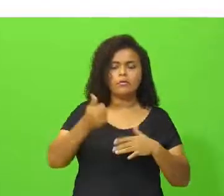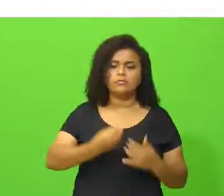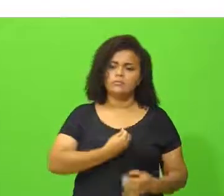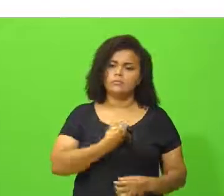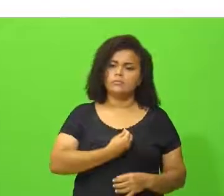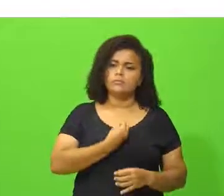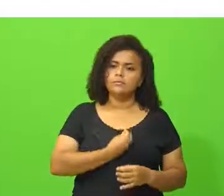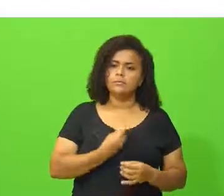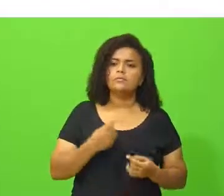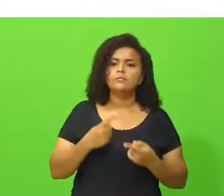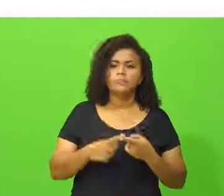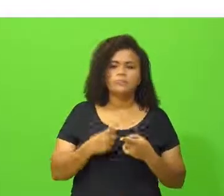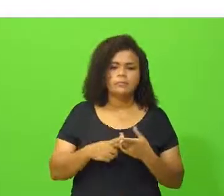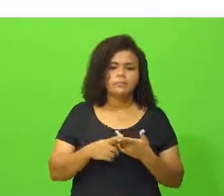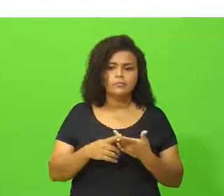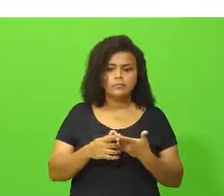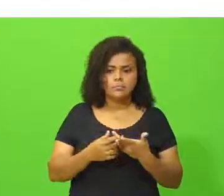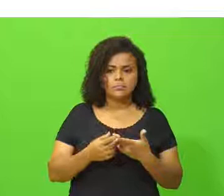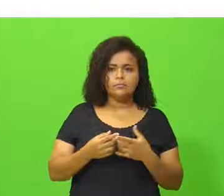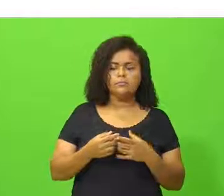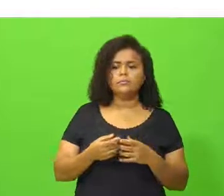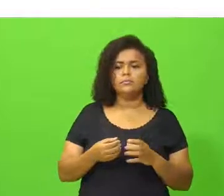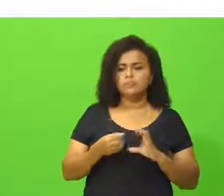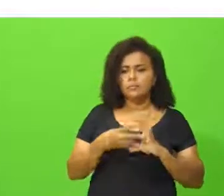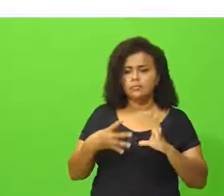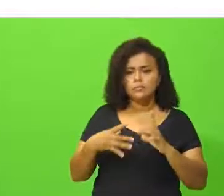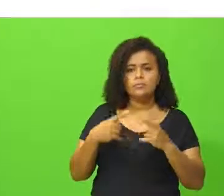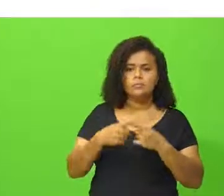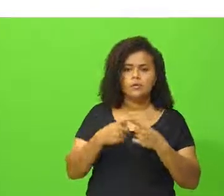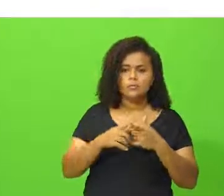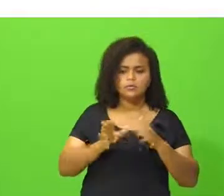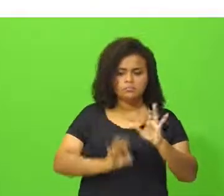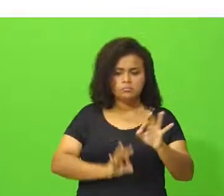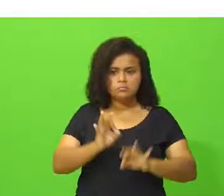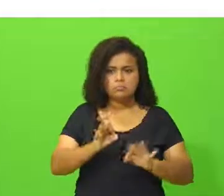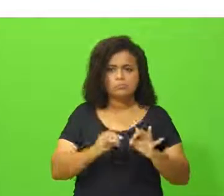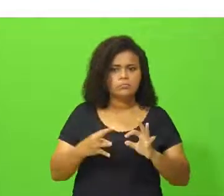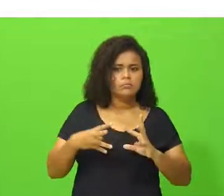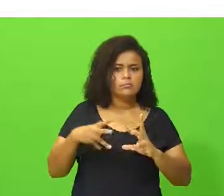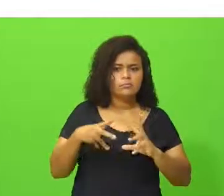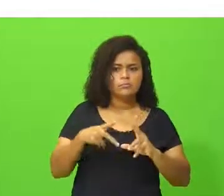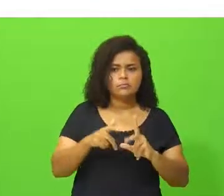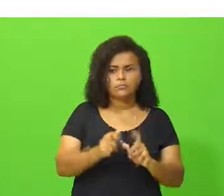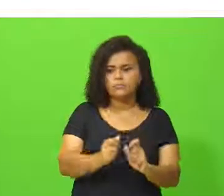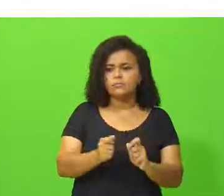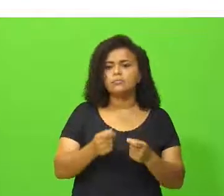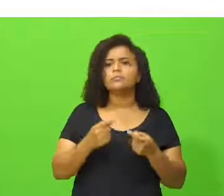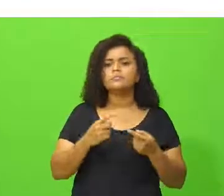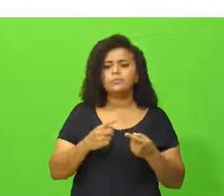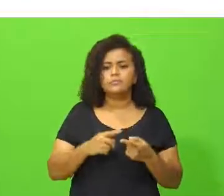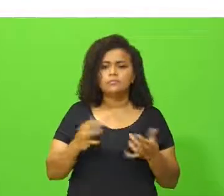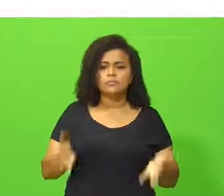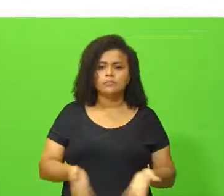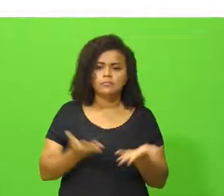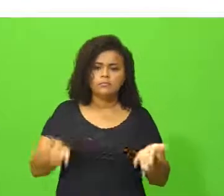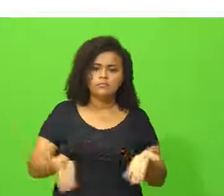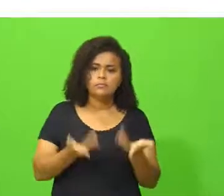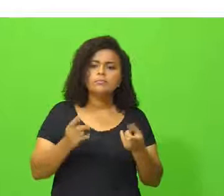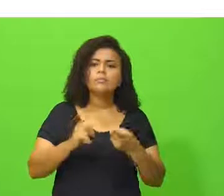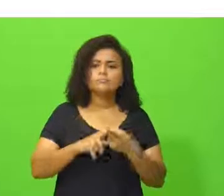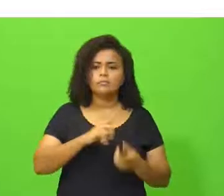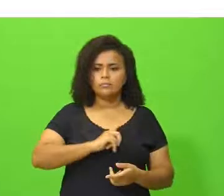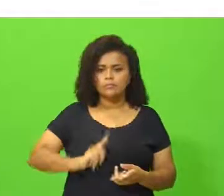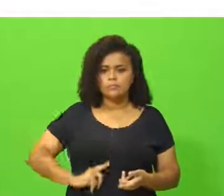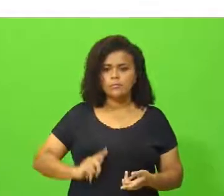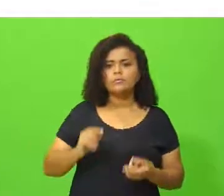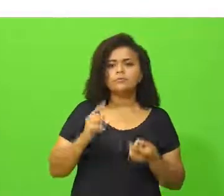social, ao aspecto do planejamento, e, é claro, eu não posso esquecer dos incentivos do governo e também,